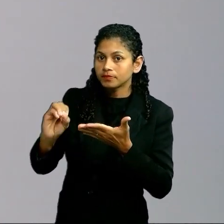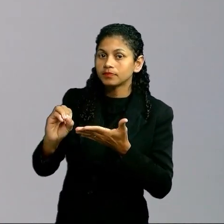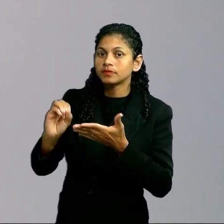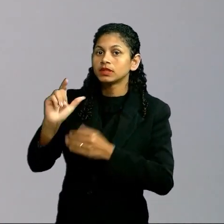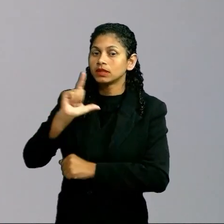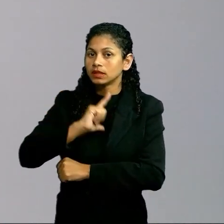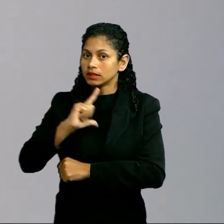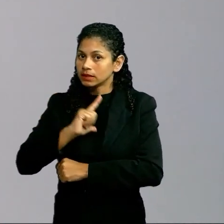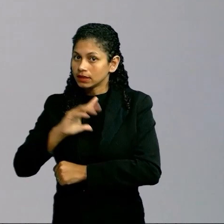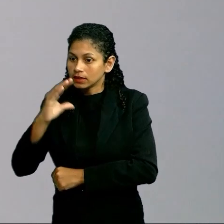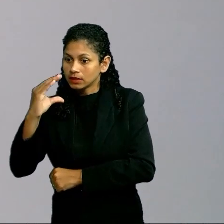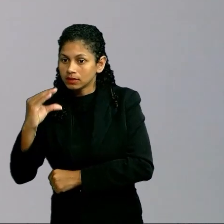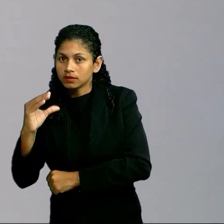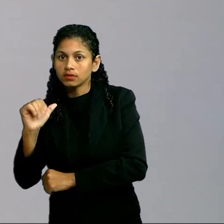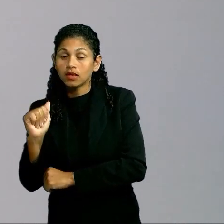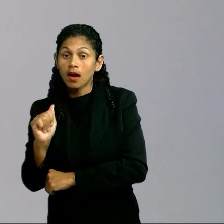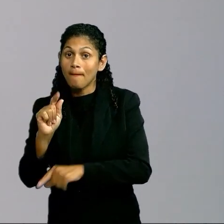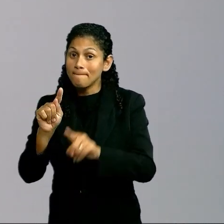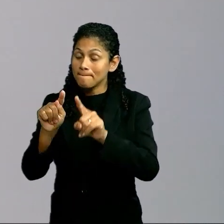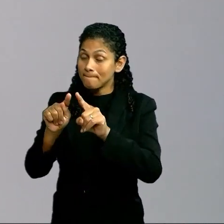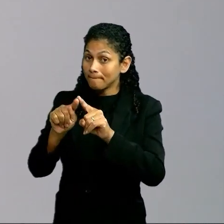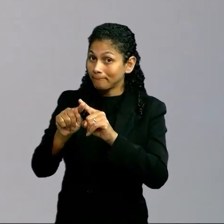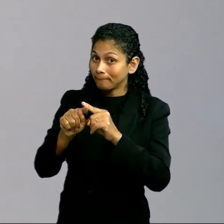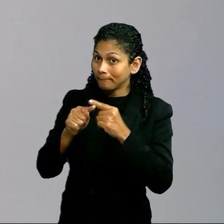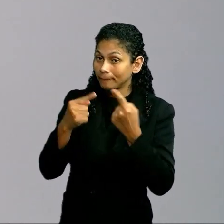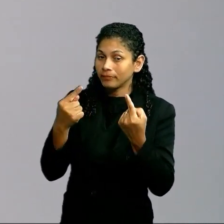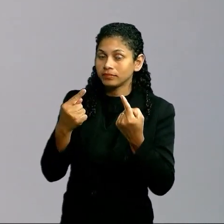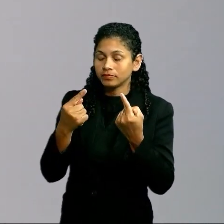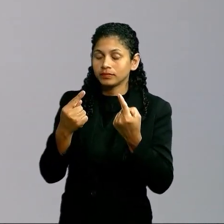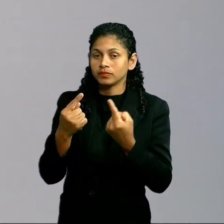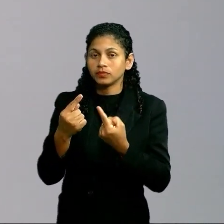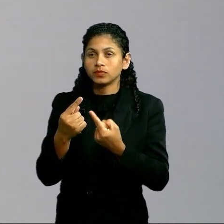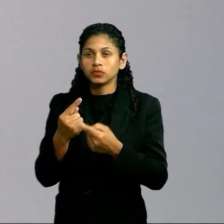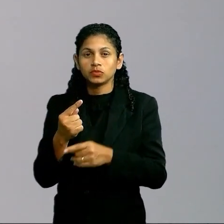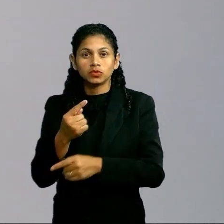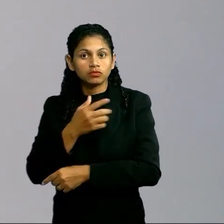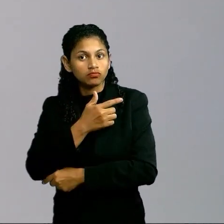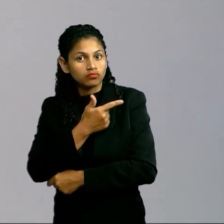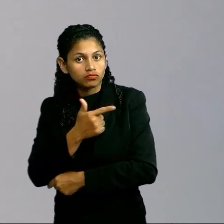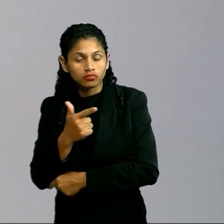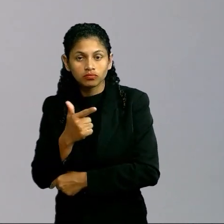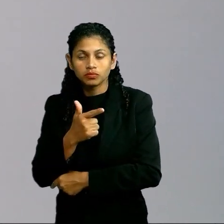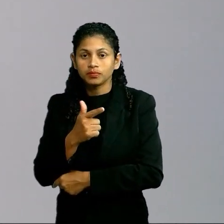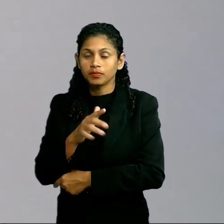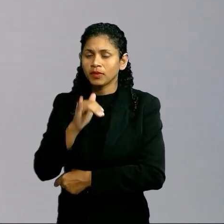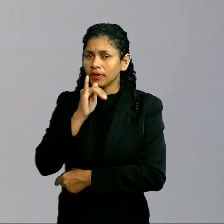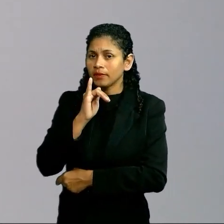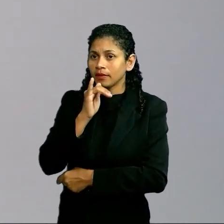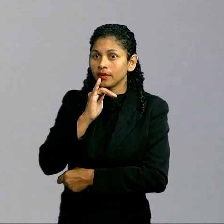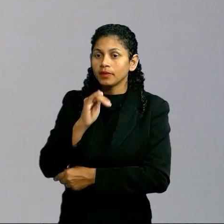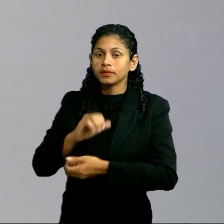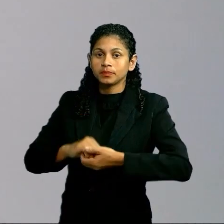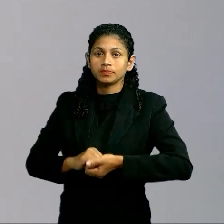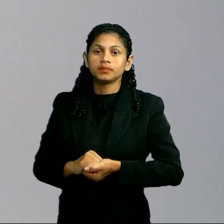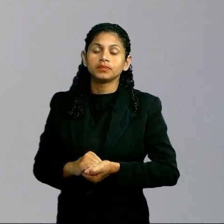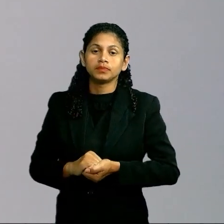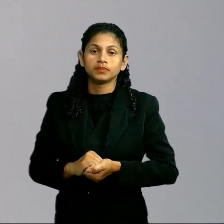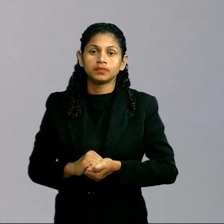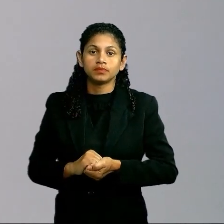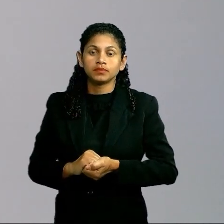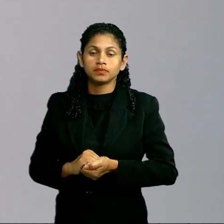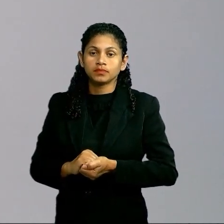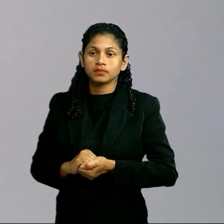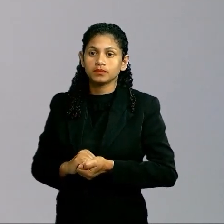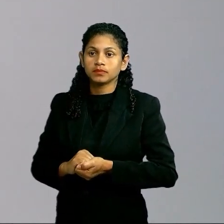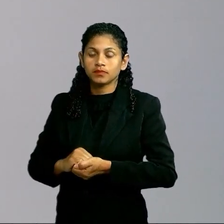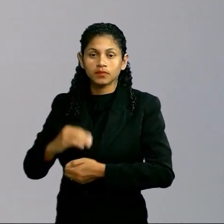assim, professor? Não entendi. Então, por exemplo, o bicarbonato de sódio, ele tem o átomo de carbono na sua fórmula, só